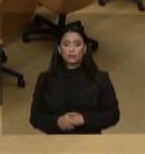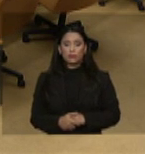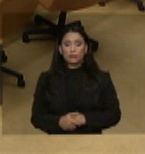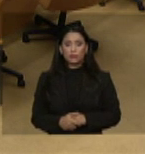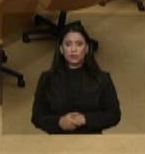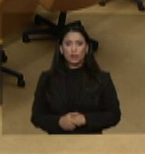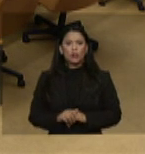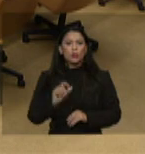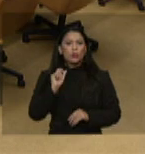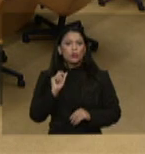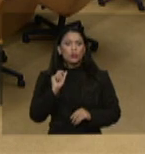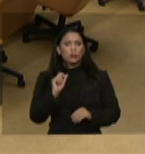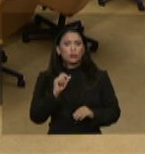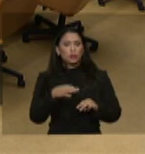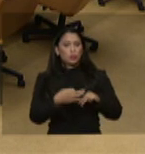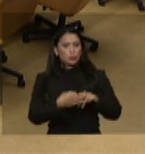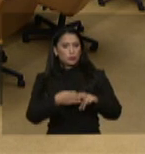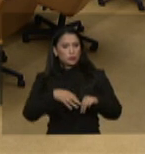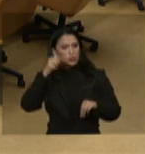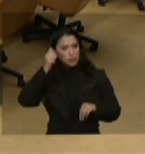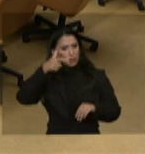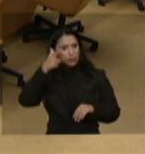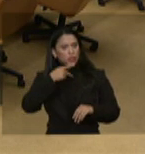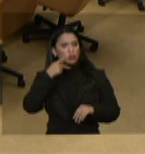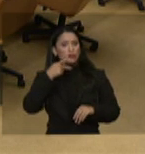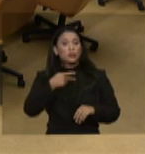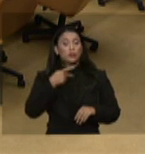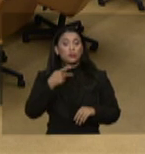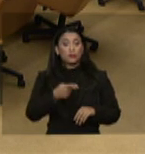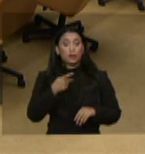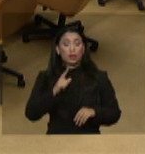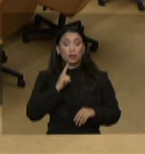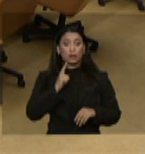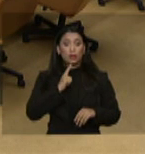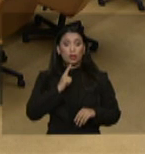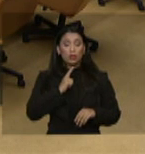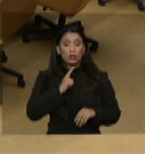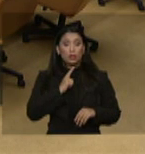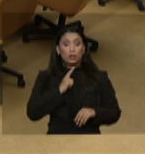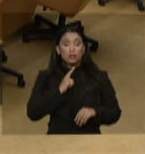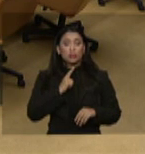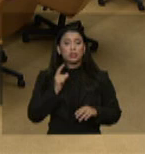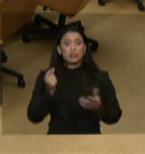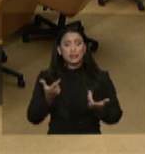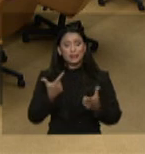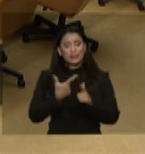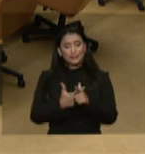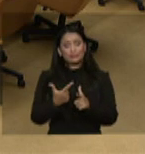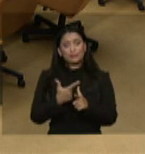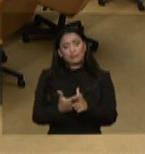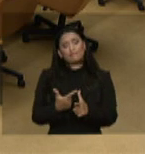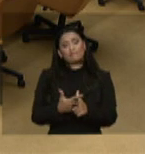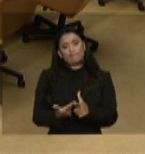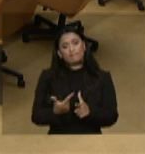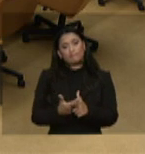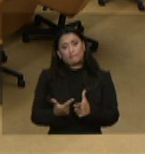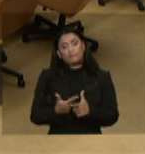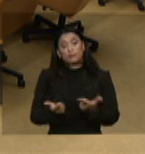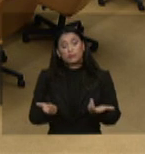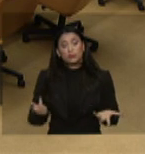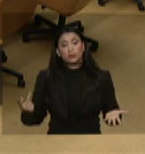vossa excelência fez sobre essa esse engajamento e essa conflitosidade Isso faz parte